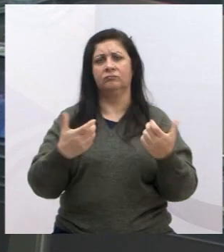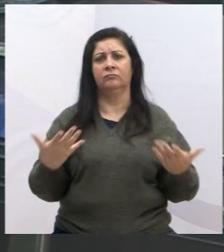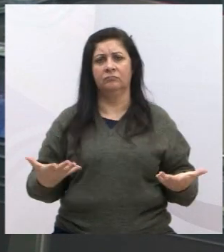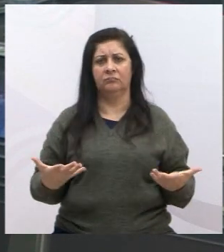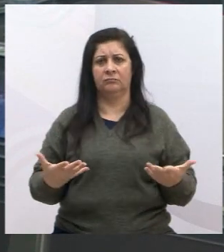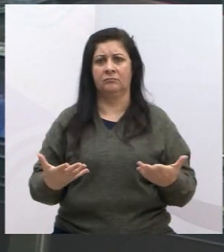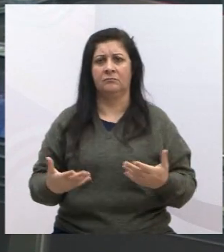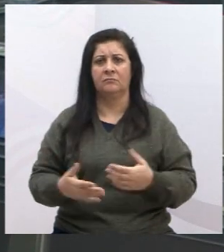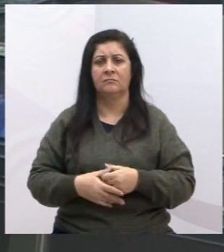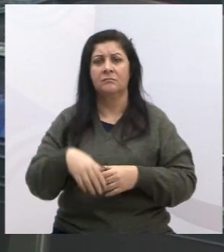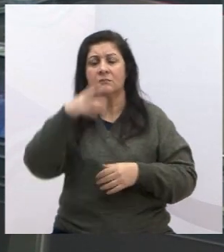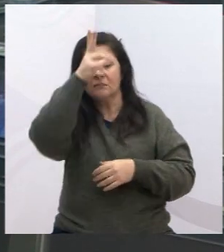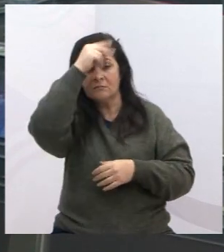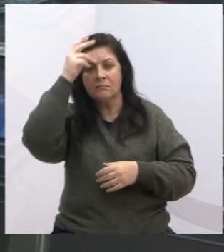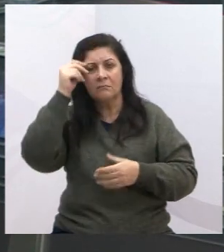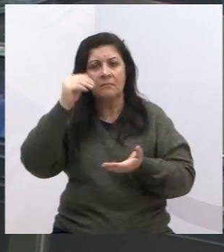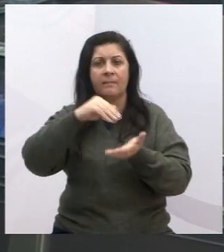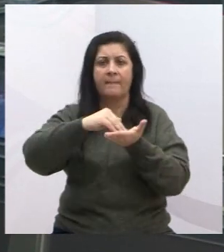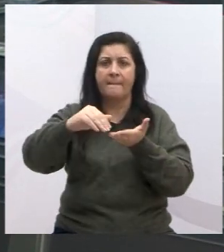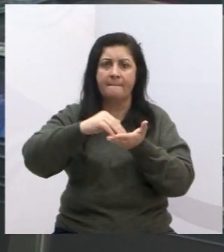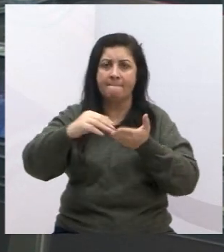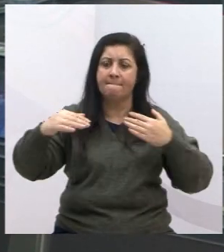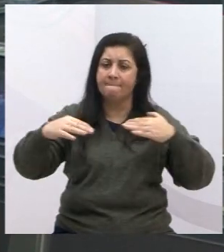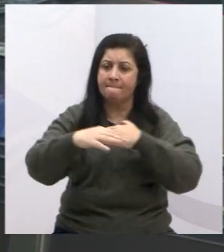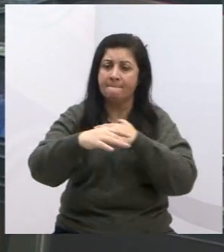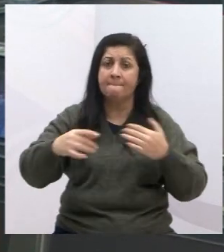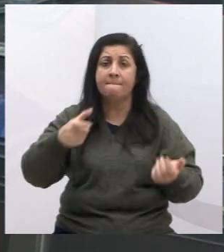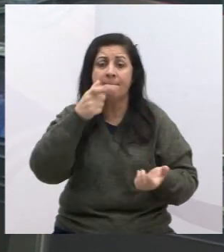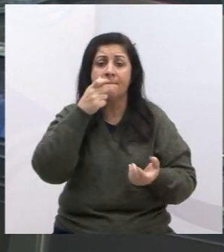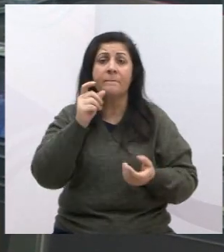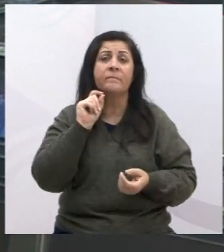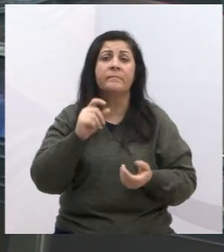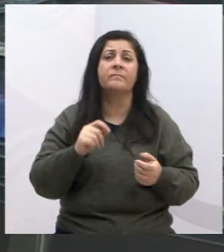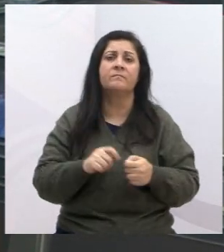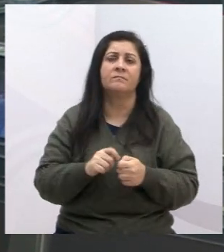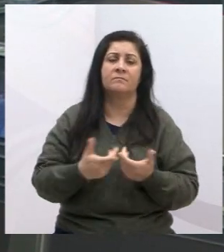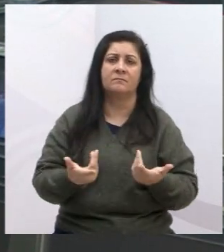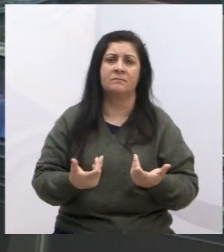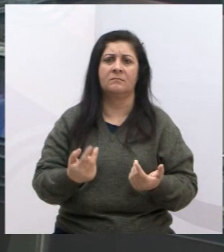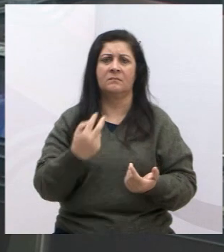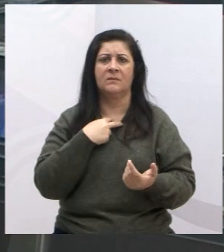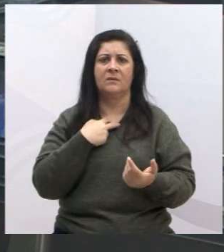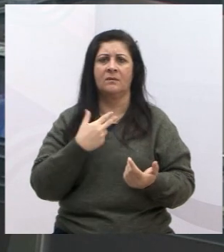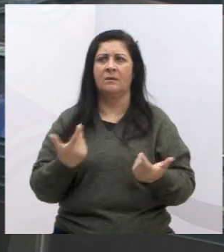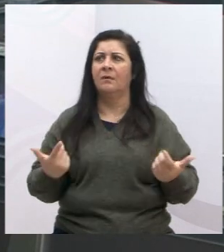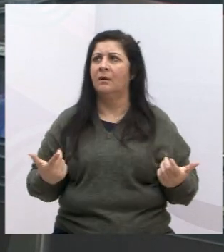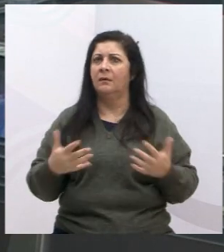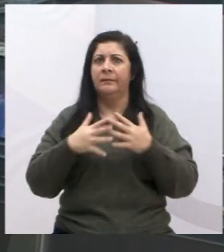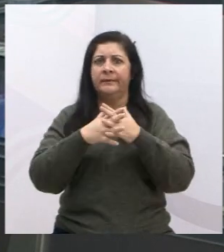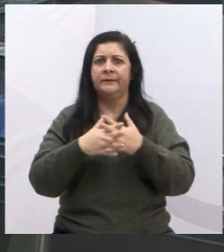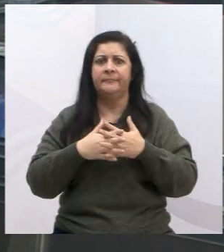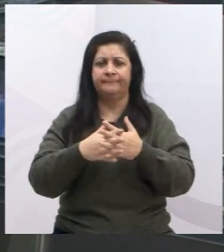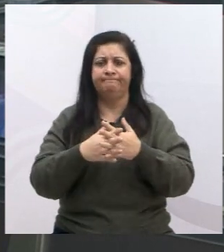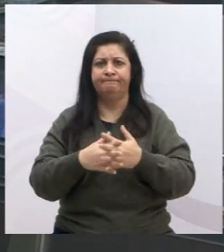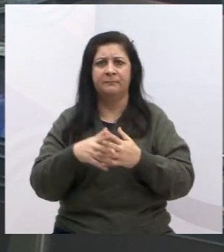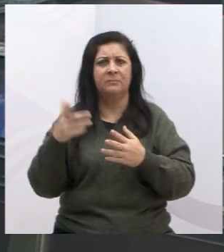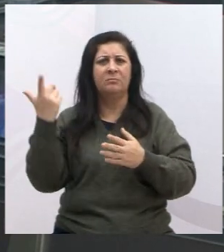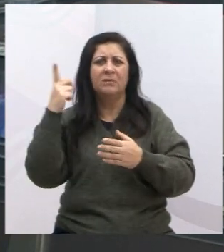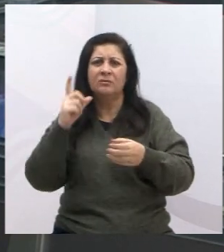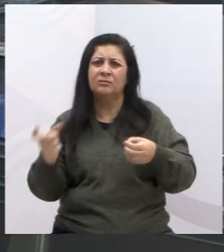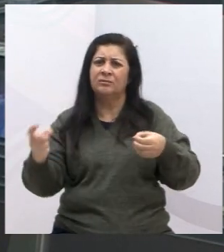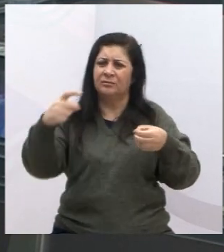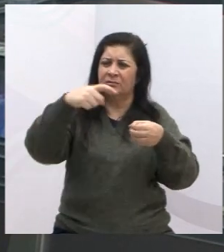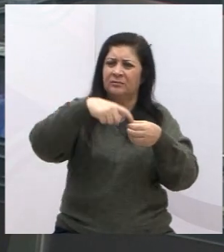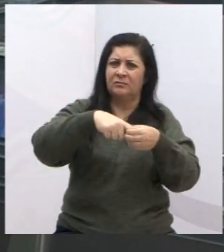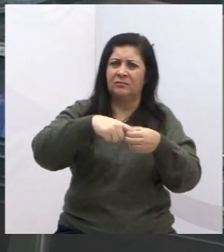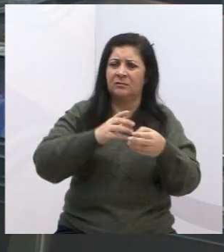da Prefeitura, da Secretaria de Mobilidade, para achar uma alternativa. Porque não dá para as pessoas terem essa dificuldade para retornar ou